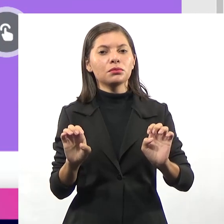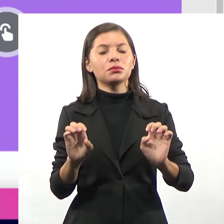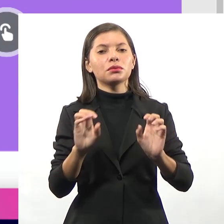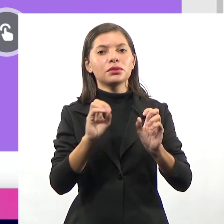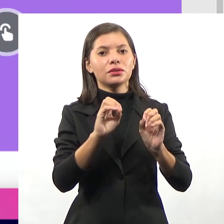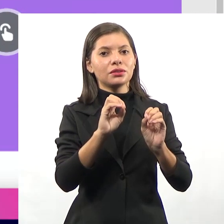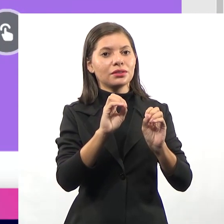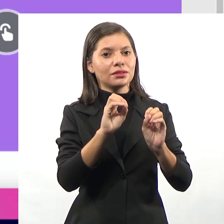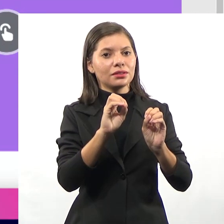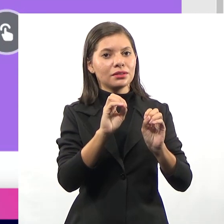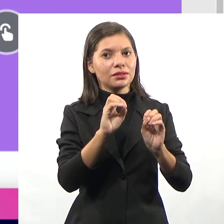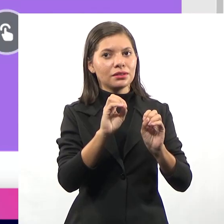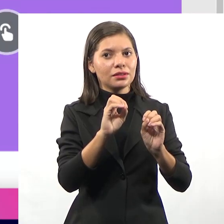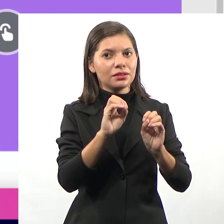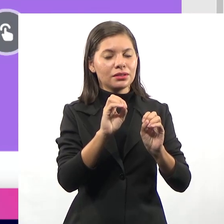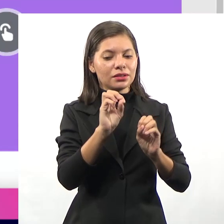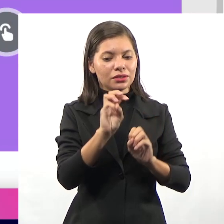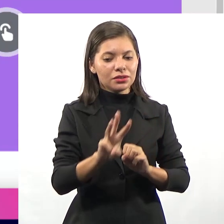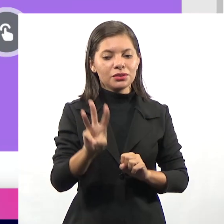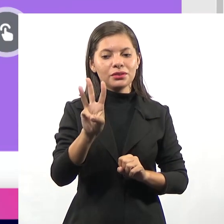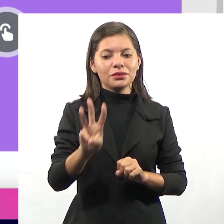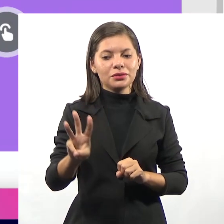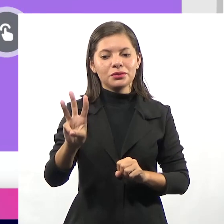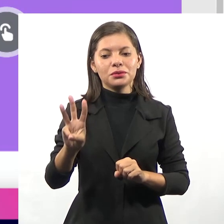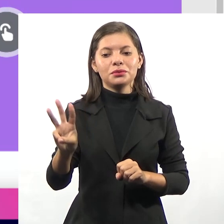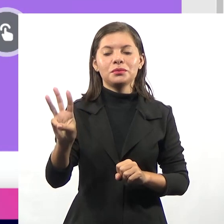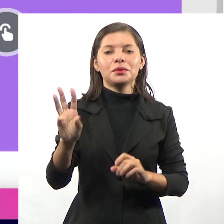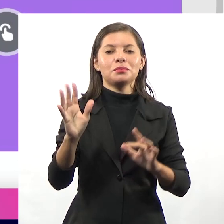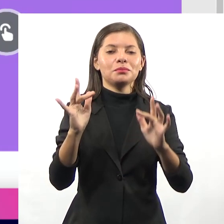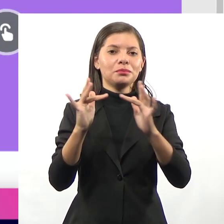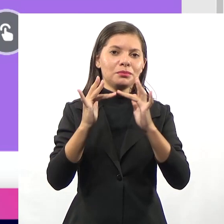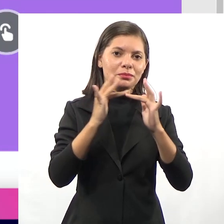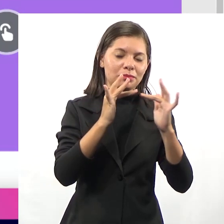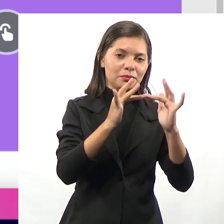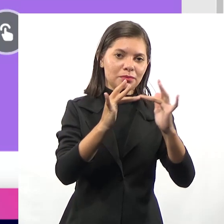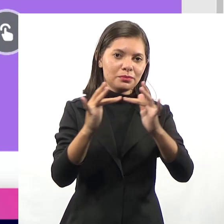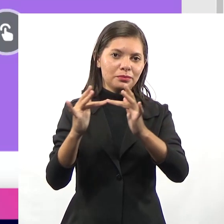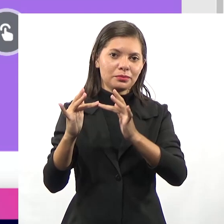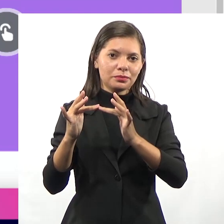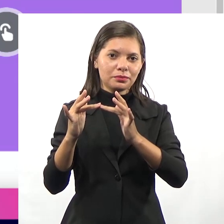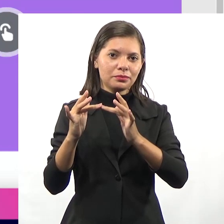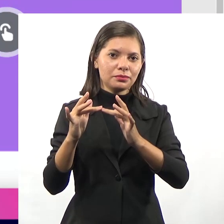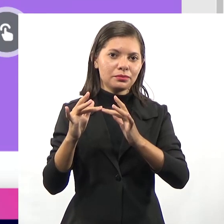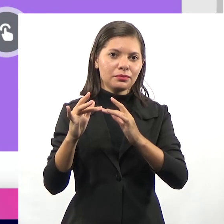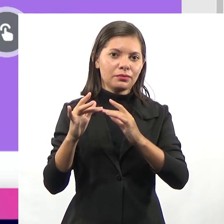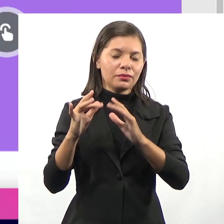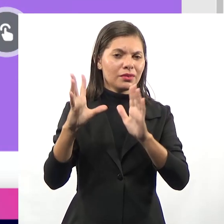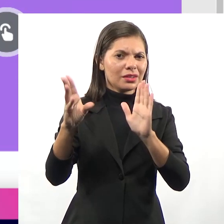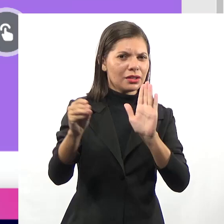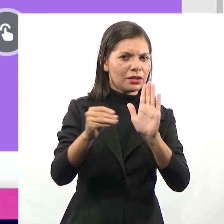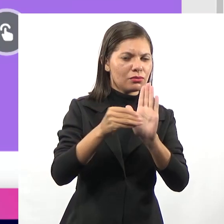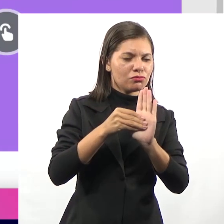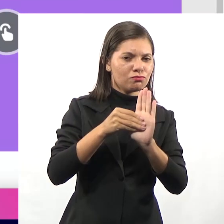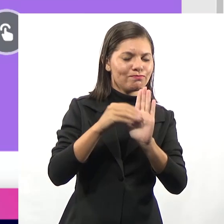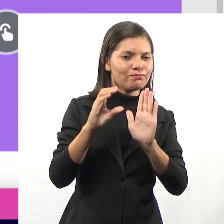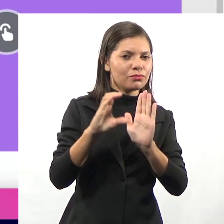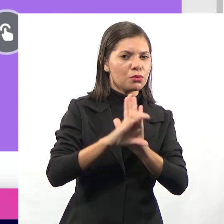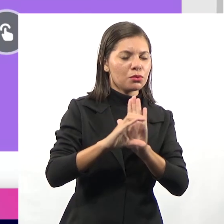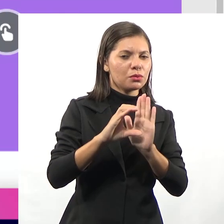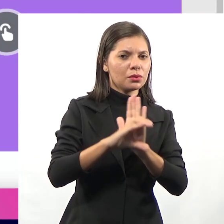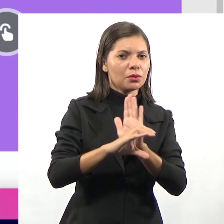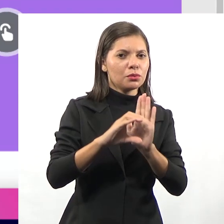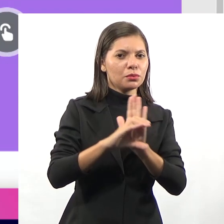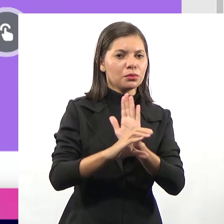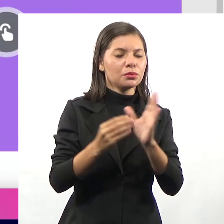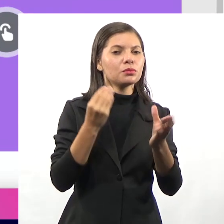de educação de Web 2.0, de interatividade. E ele agrega os